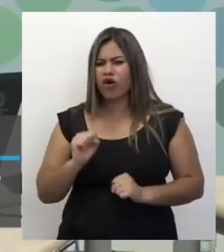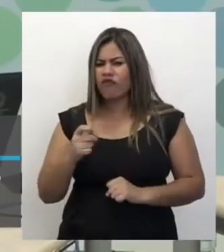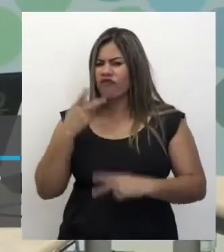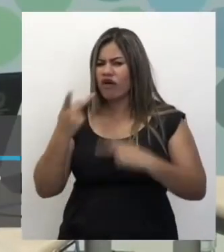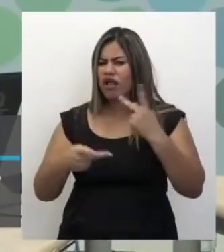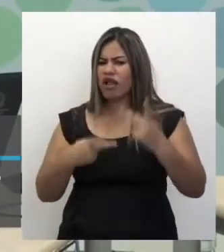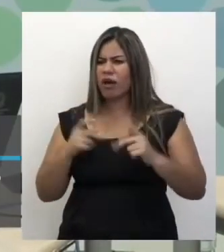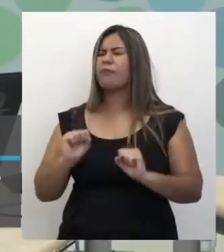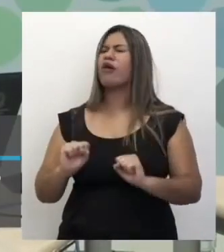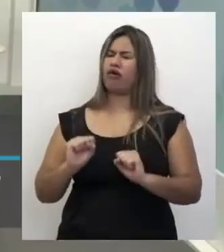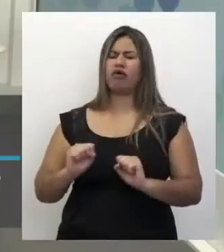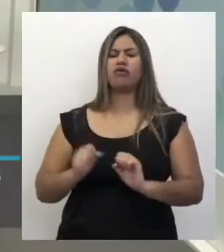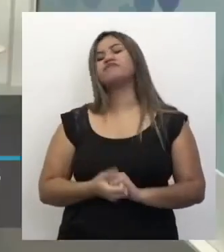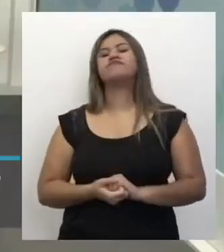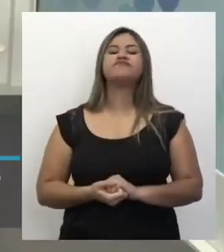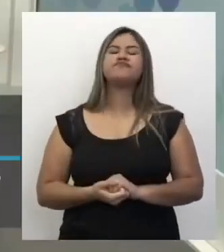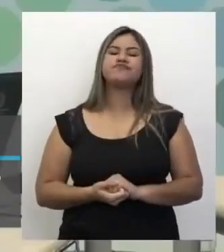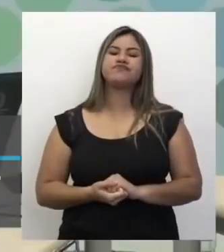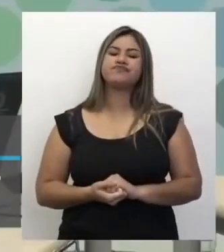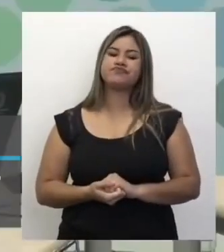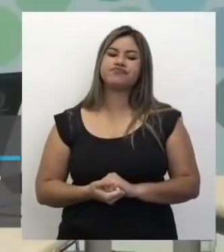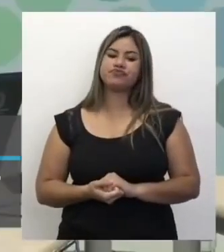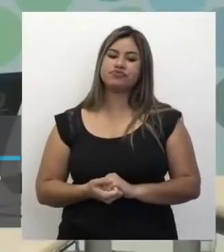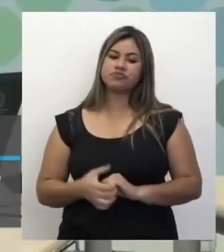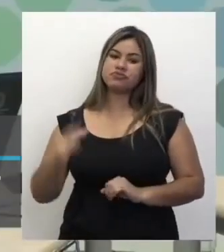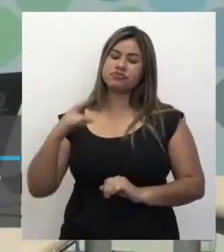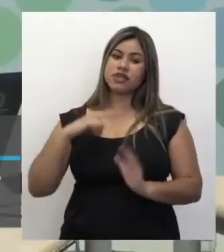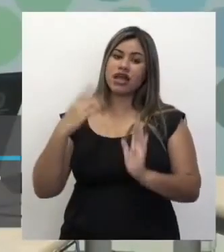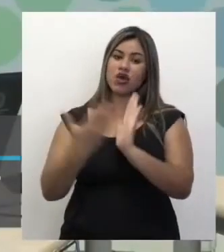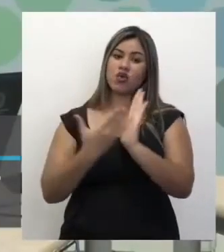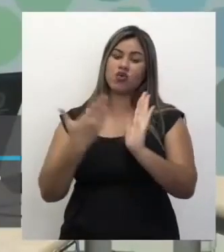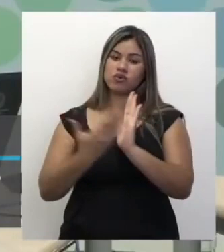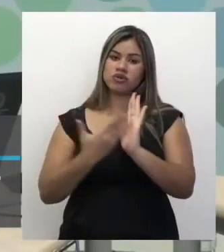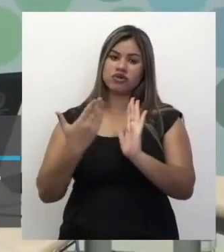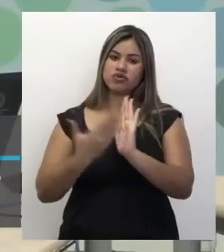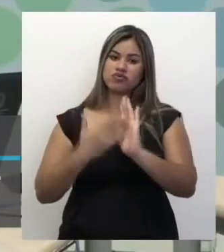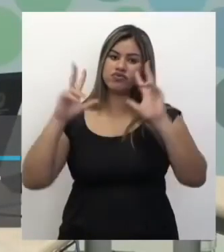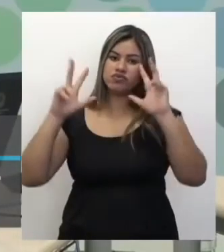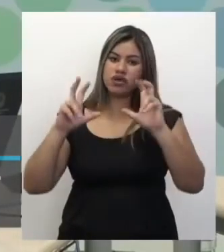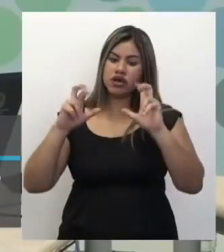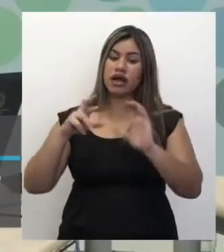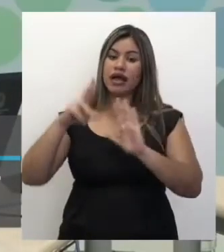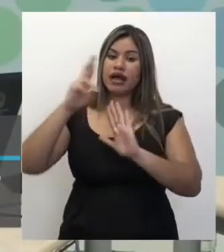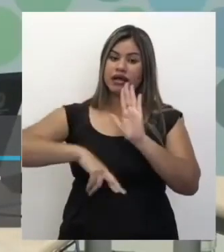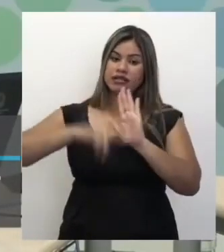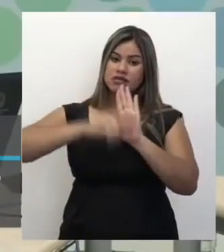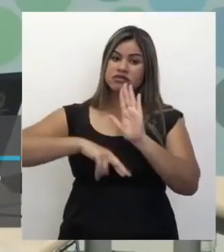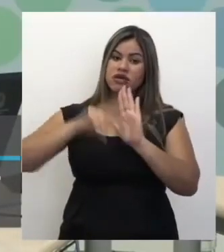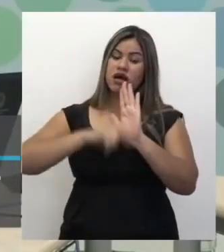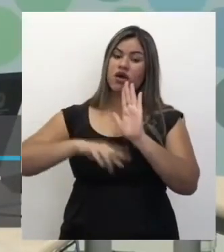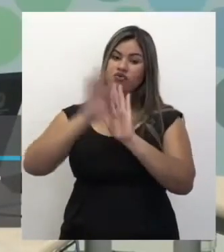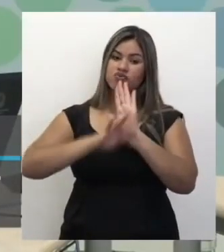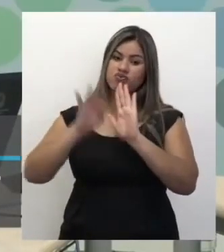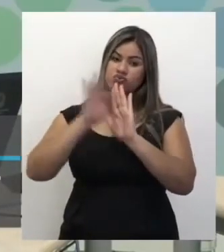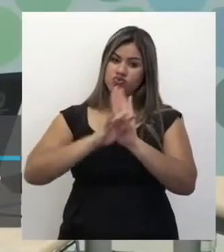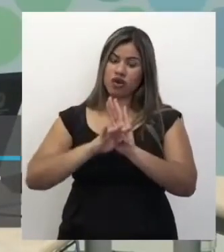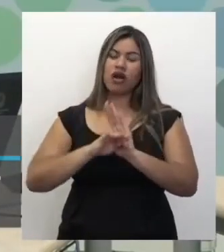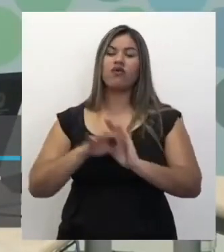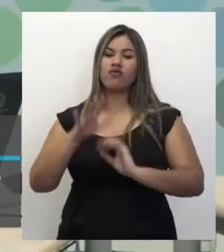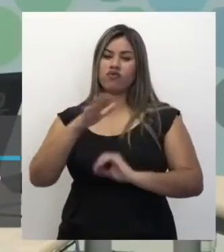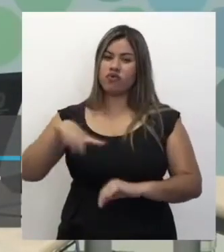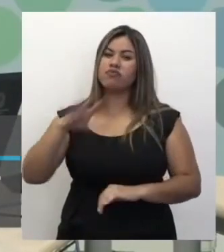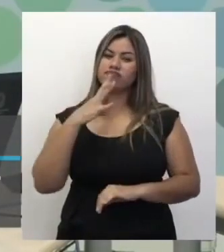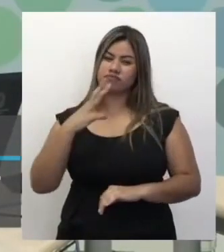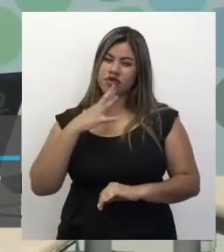relação... Existe um livro que se chama Redação e Textualidade. Os professores já devem ter